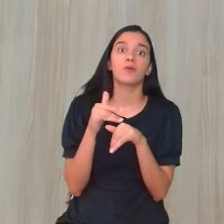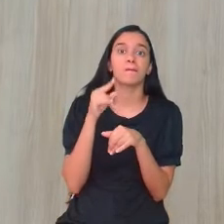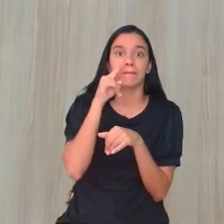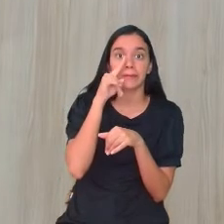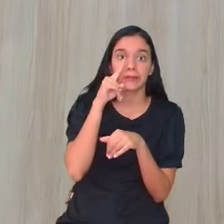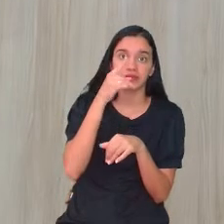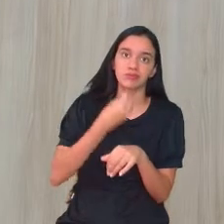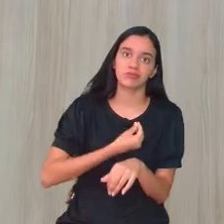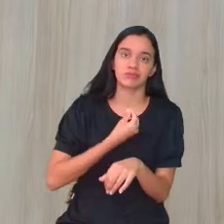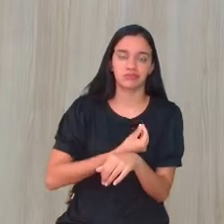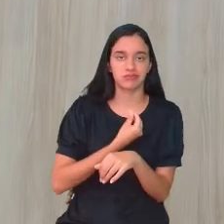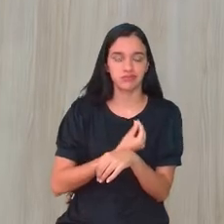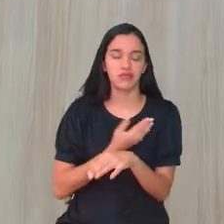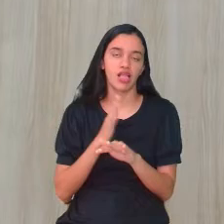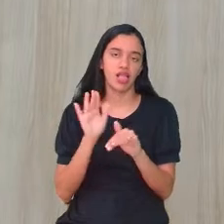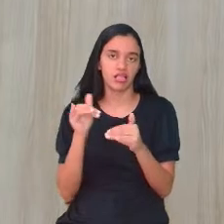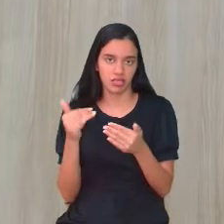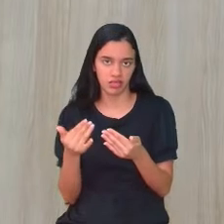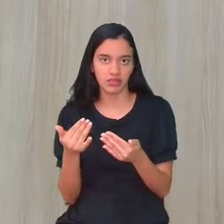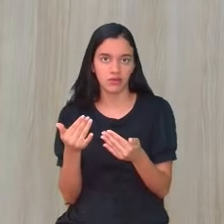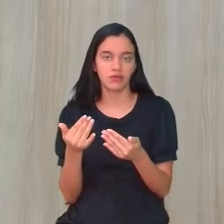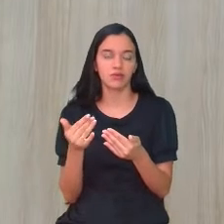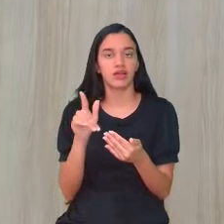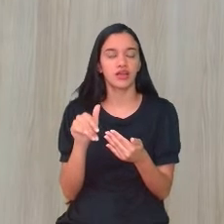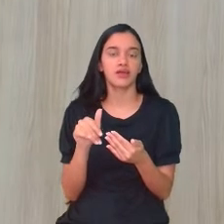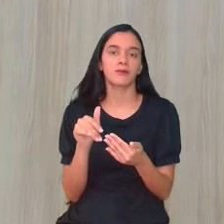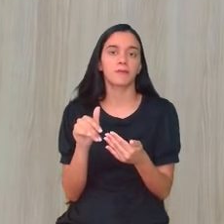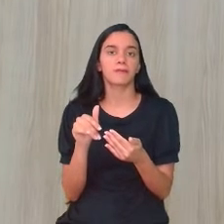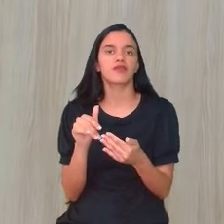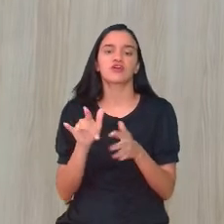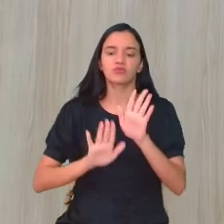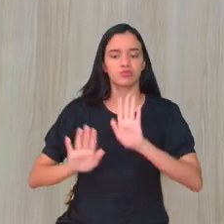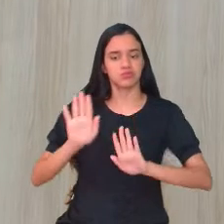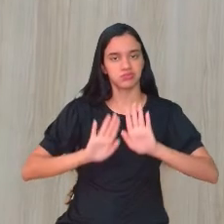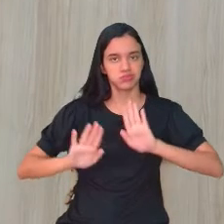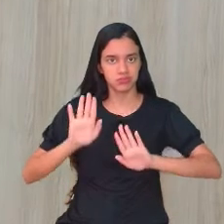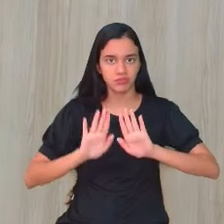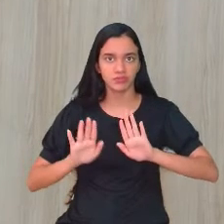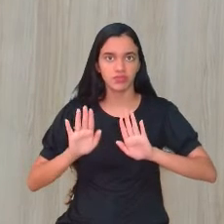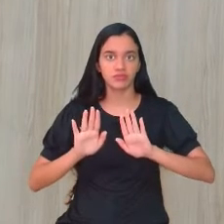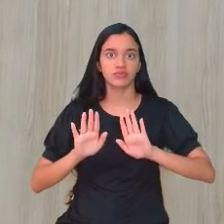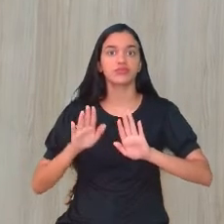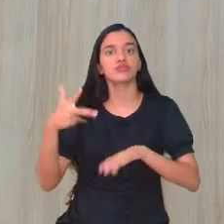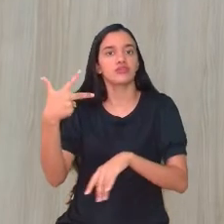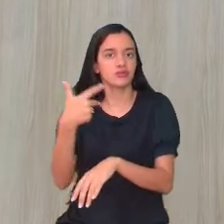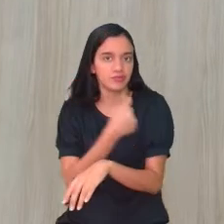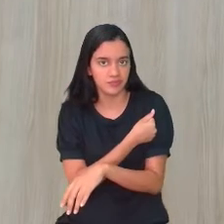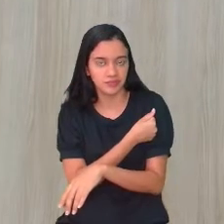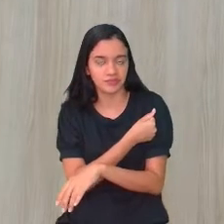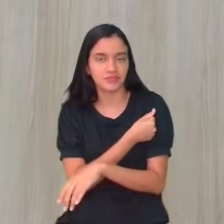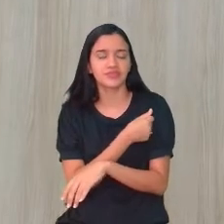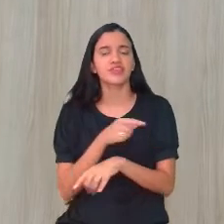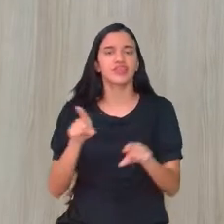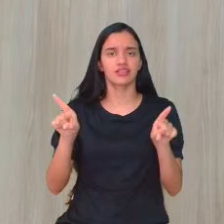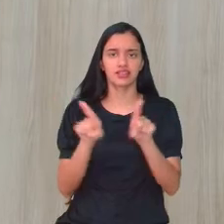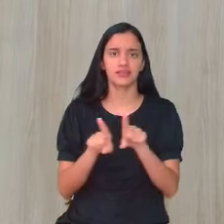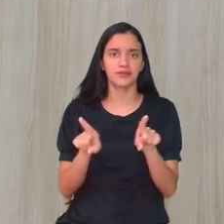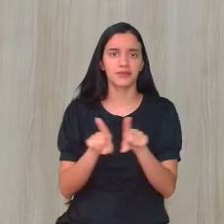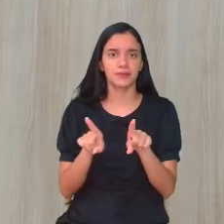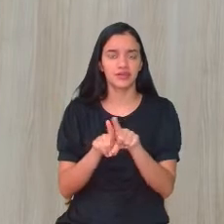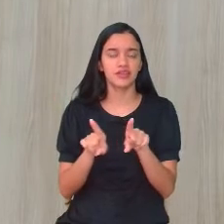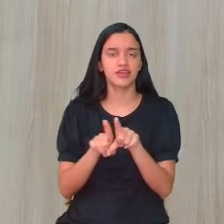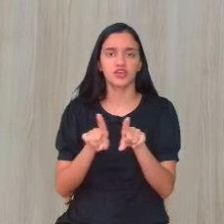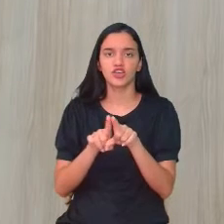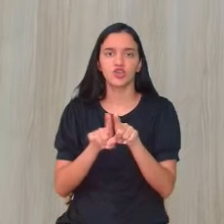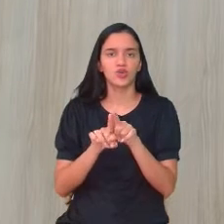vida, né? Então, gente, tomem os cuidados, se vacinem. E